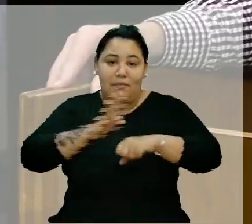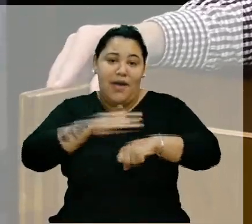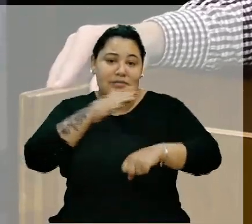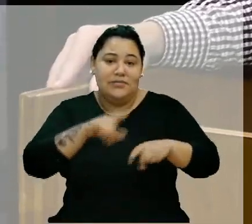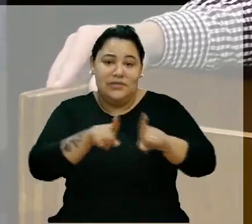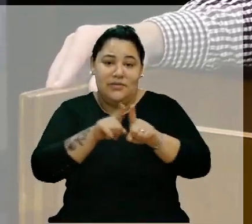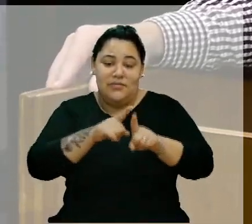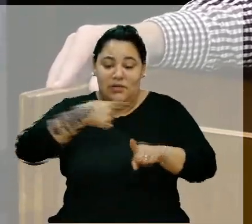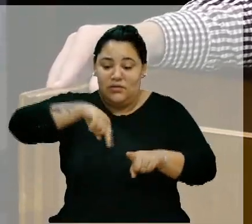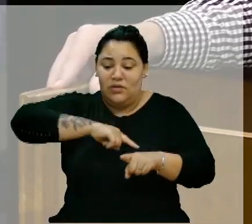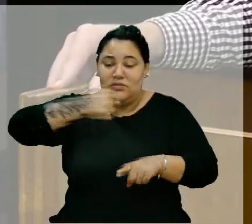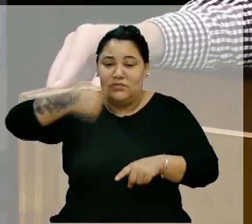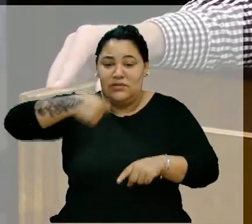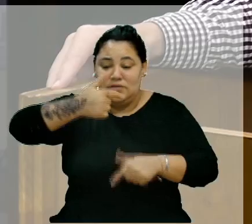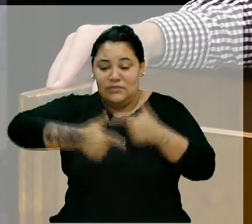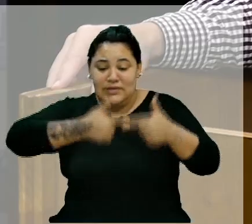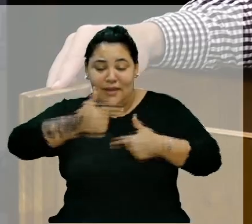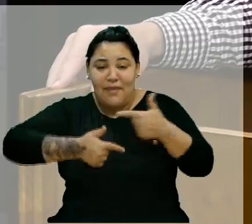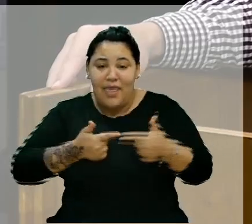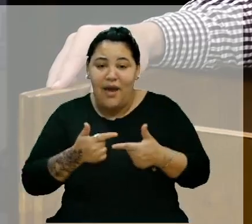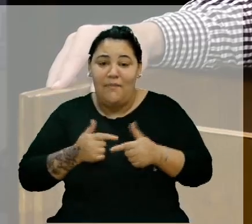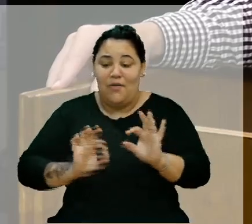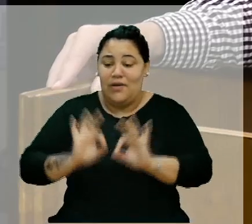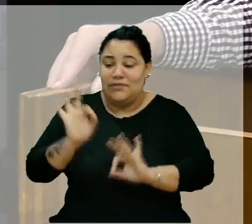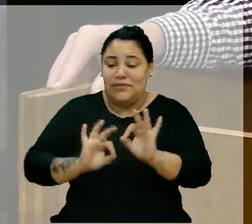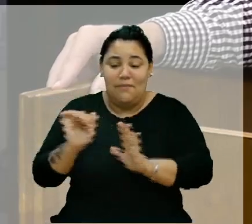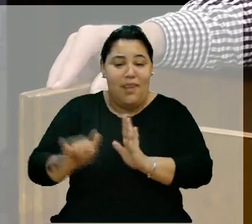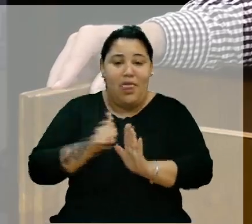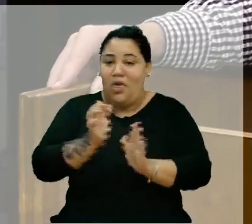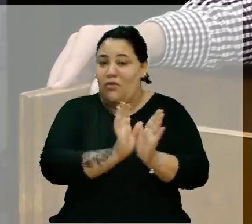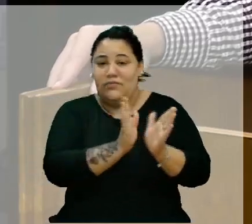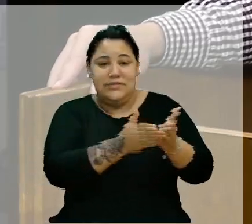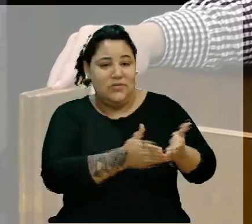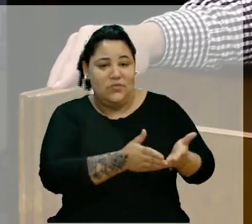trabalhar para desmembrar essa comissão, para ter